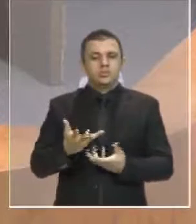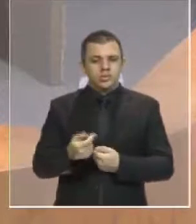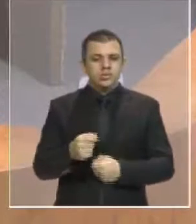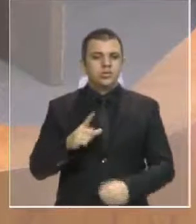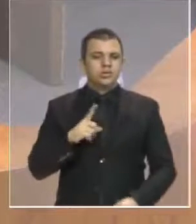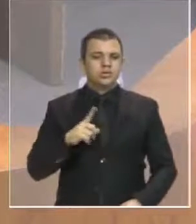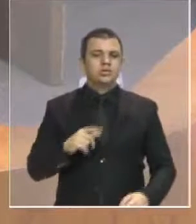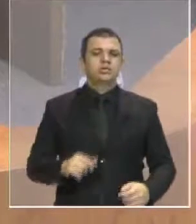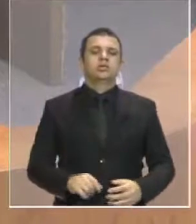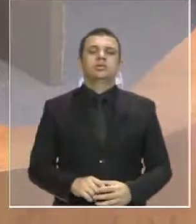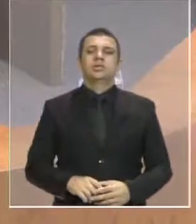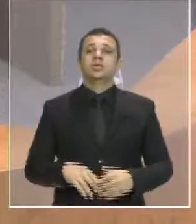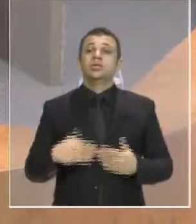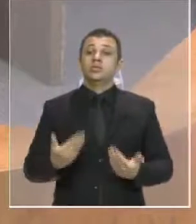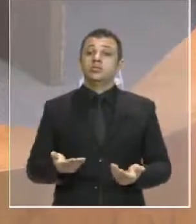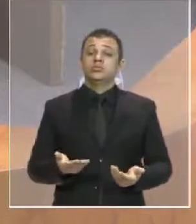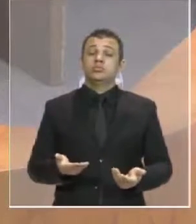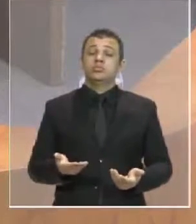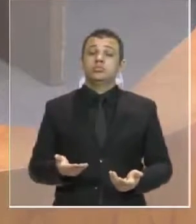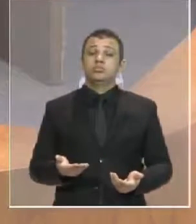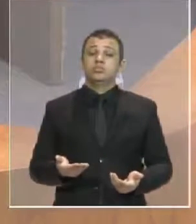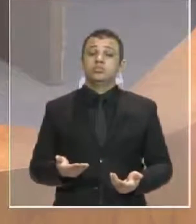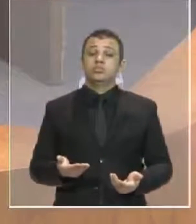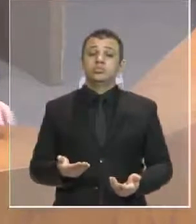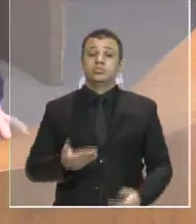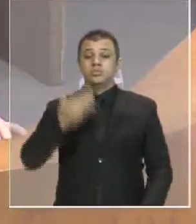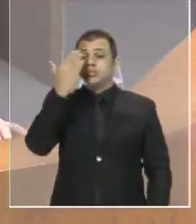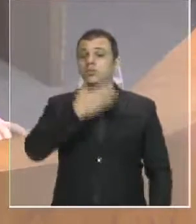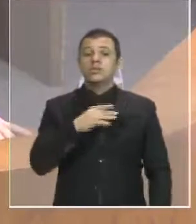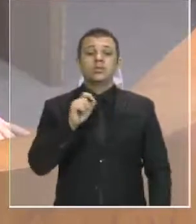E isso faz com que realmente